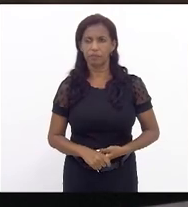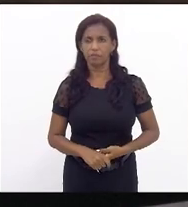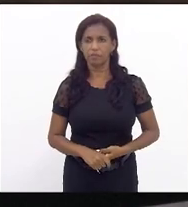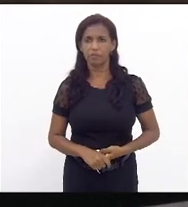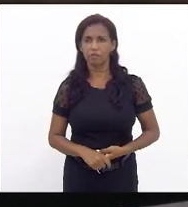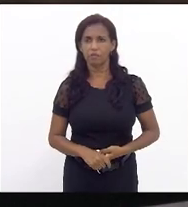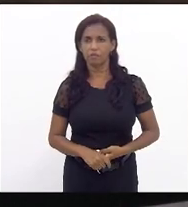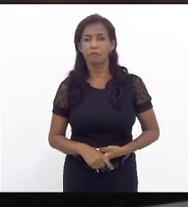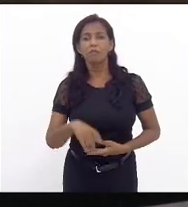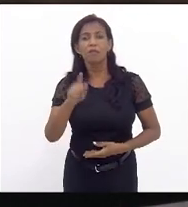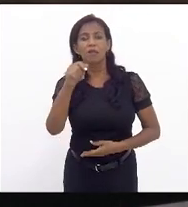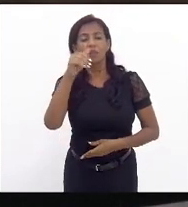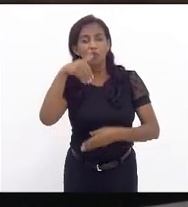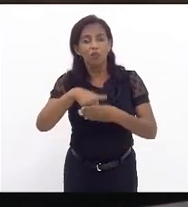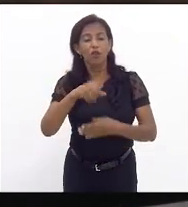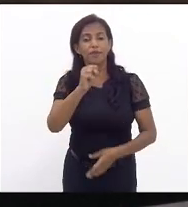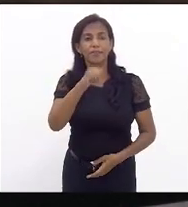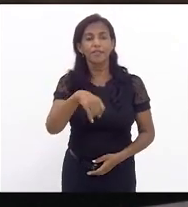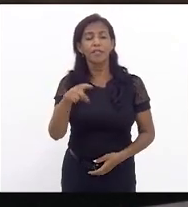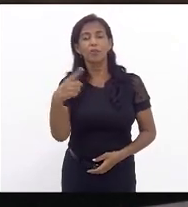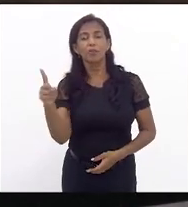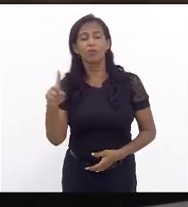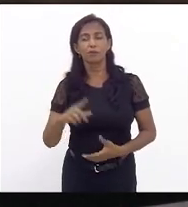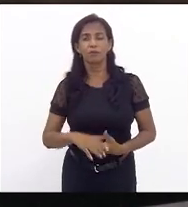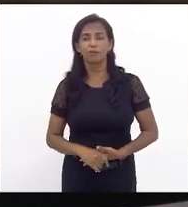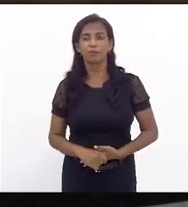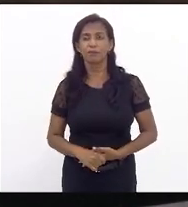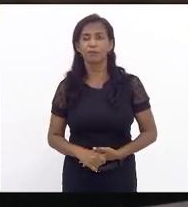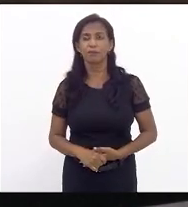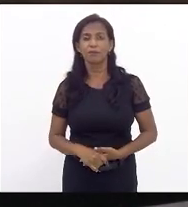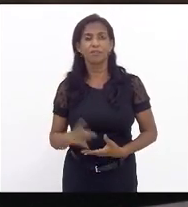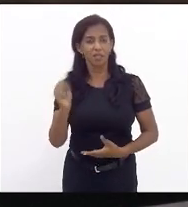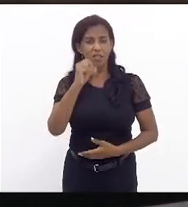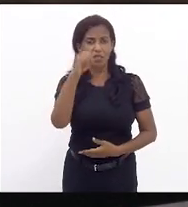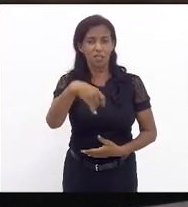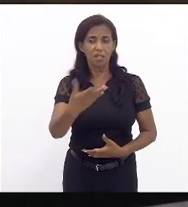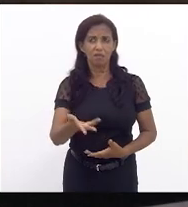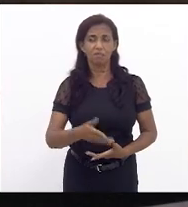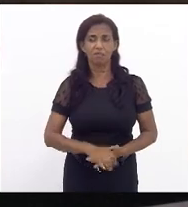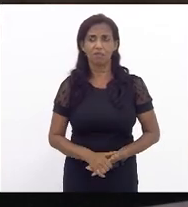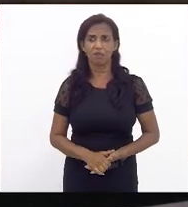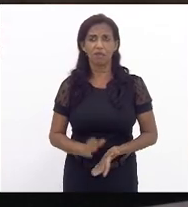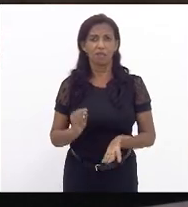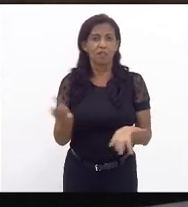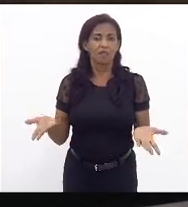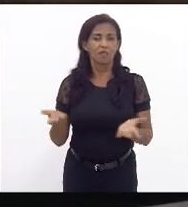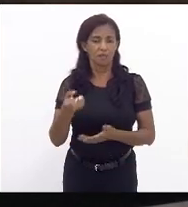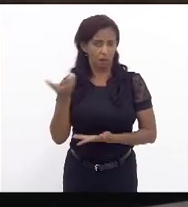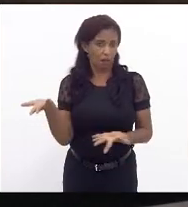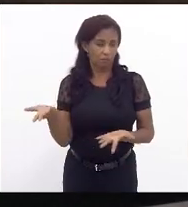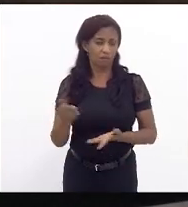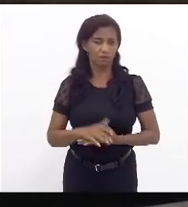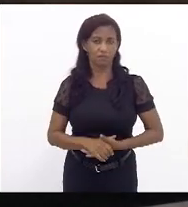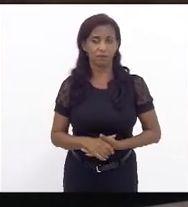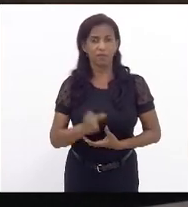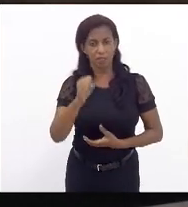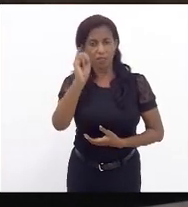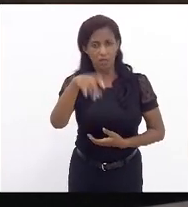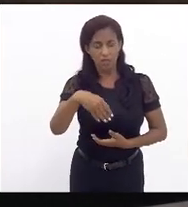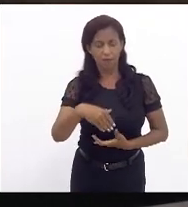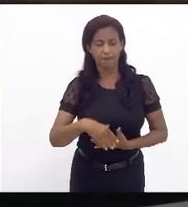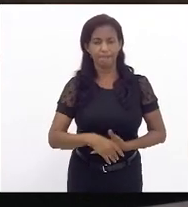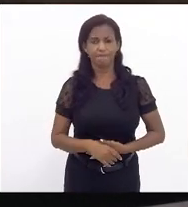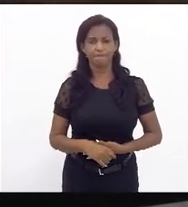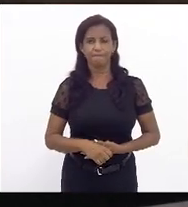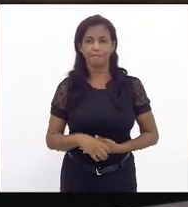Vossa Excelência, vota sim ou não? Como, presidente? É claro que é sim, pô. Isso aí seria até um desrespeito, isso. Sim. Voto